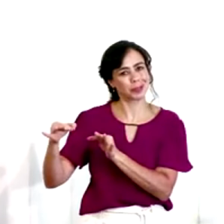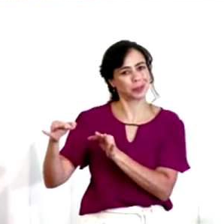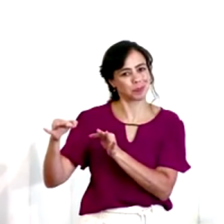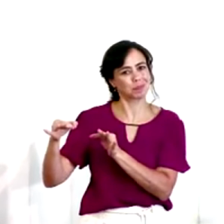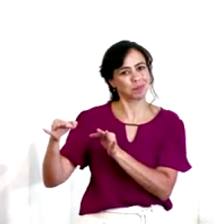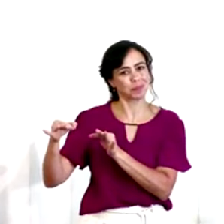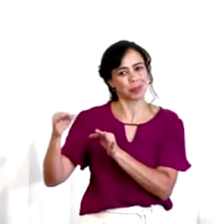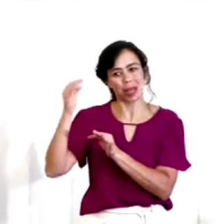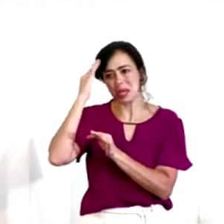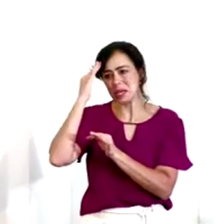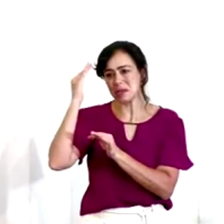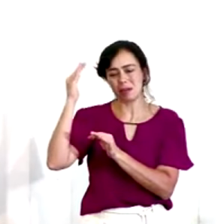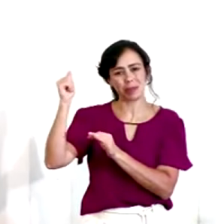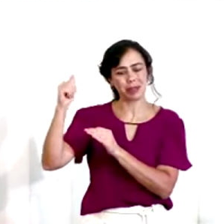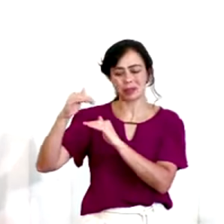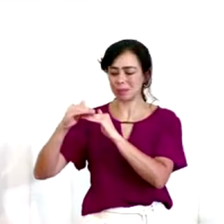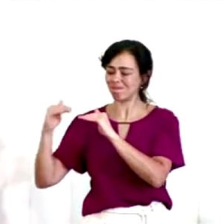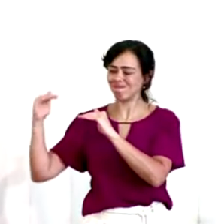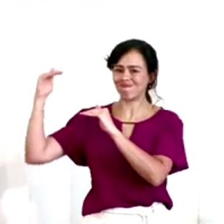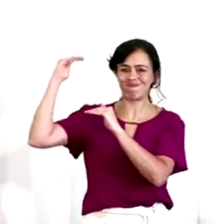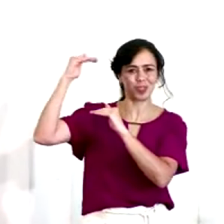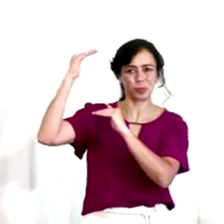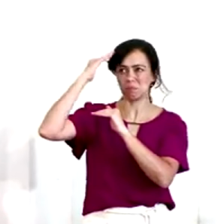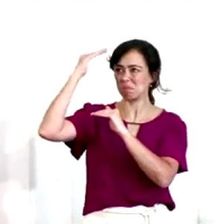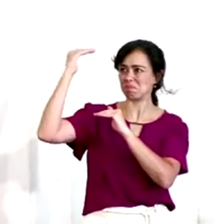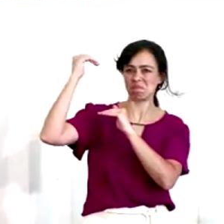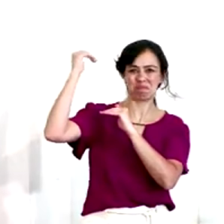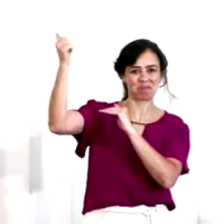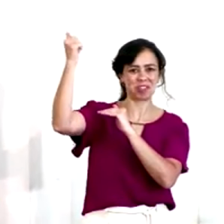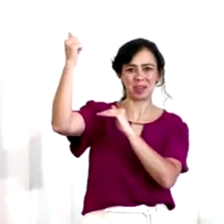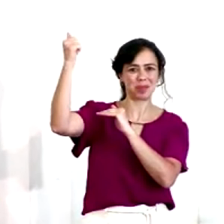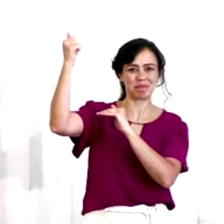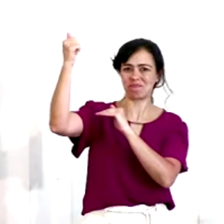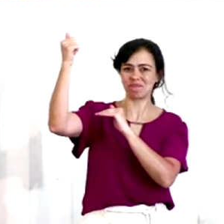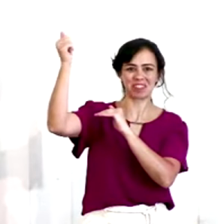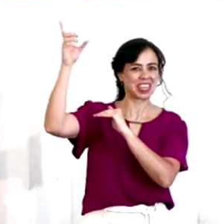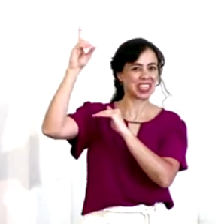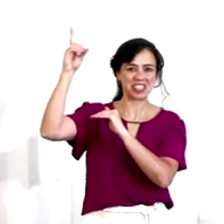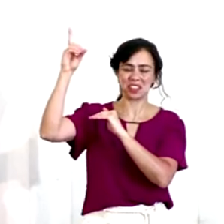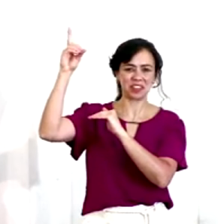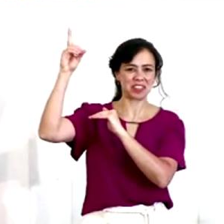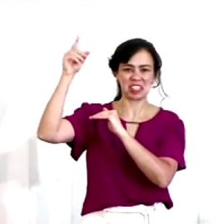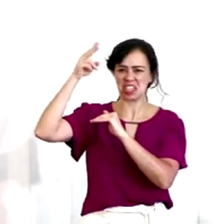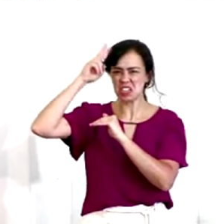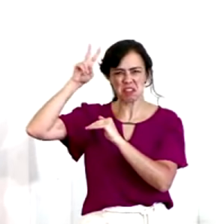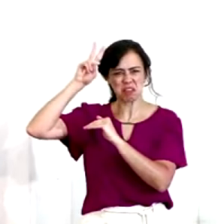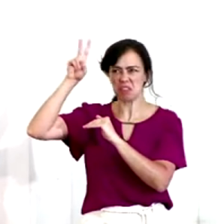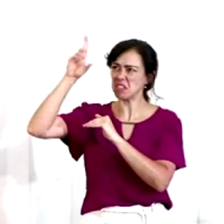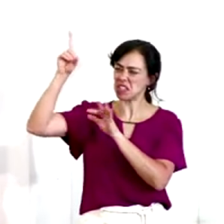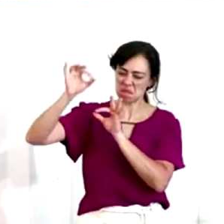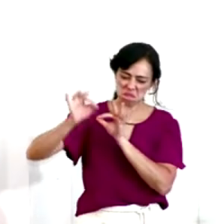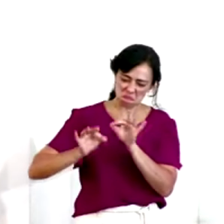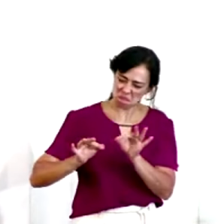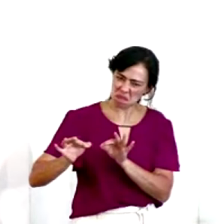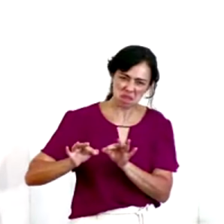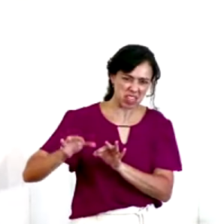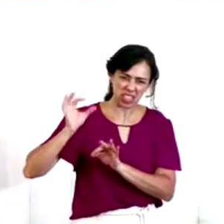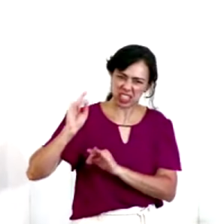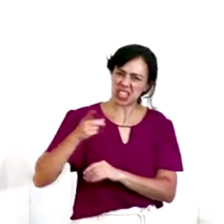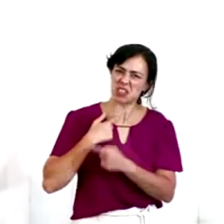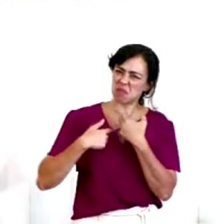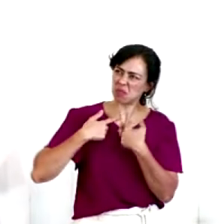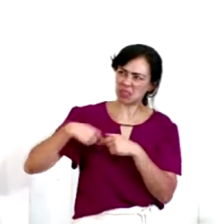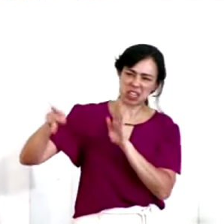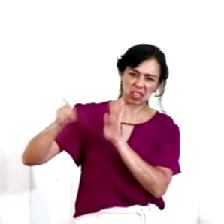soberania, Deus conduz a história segundo a sua vontade. E é assim que Ele conduz